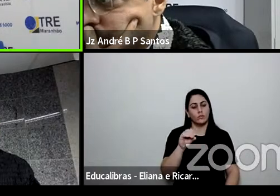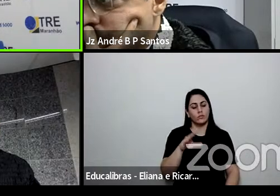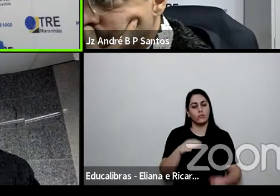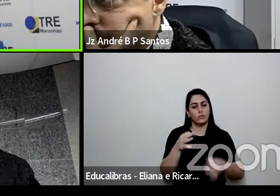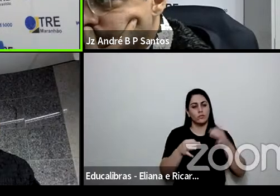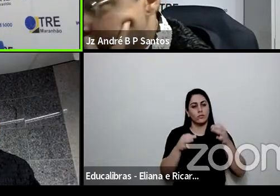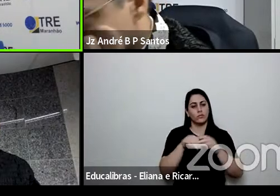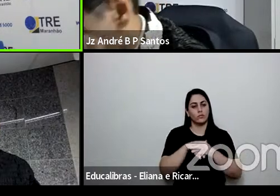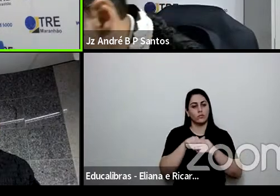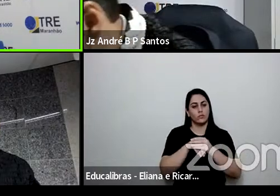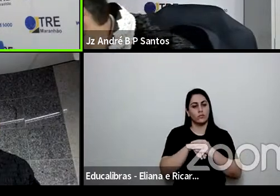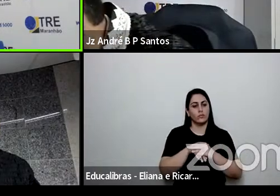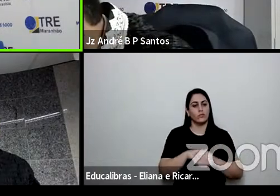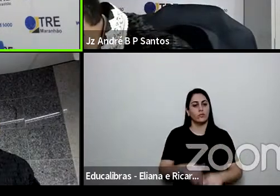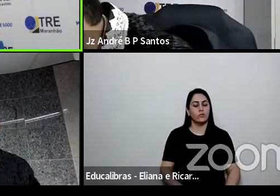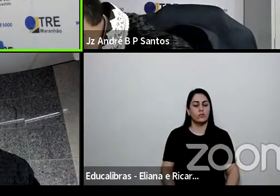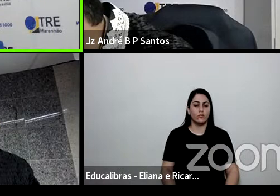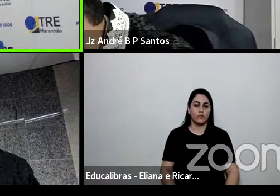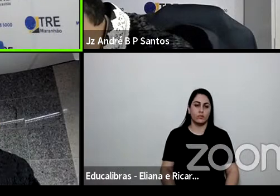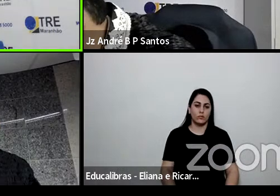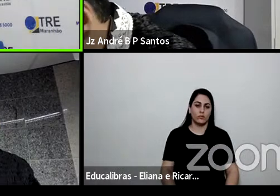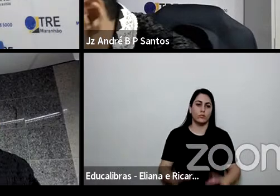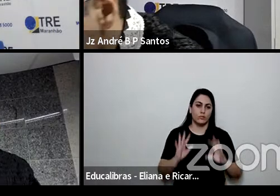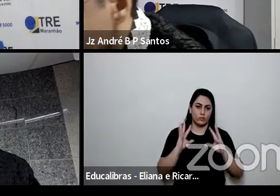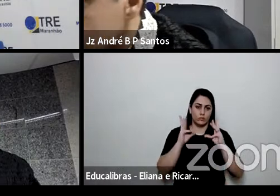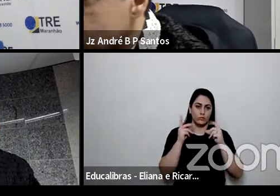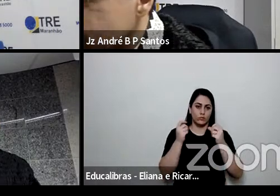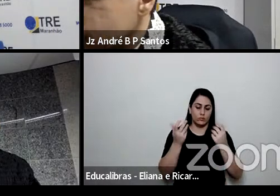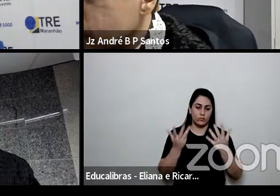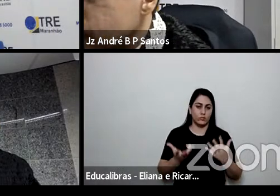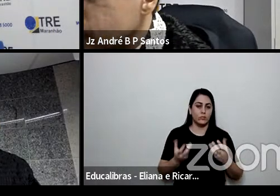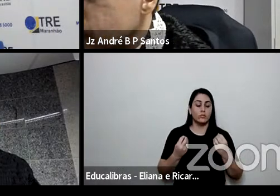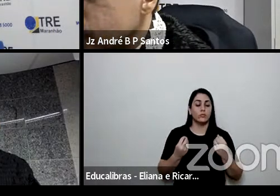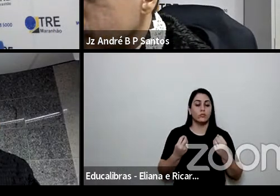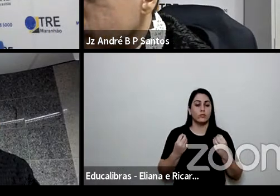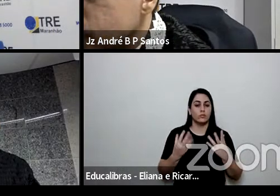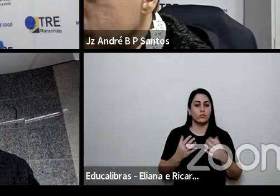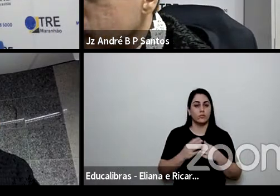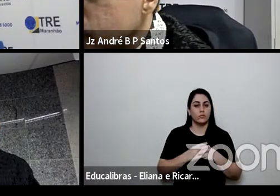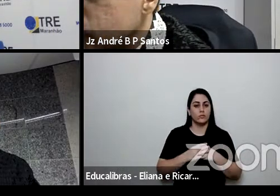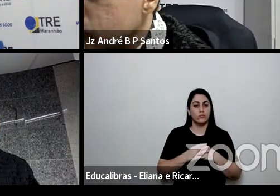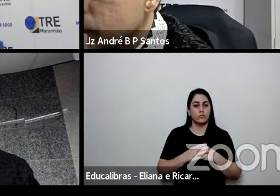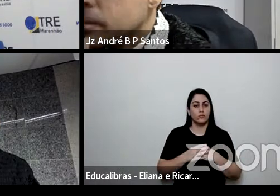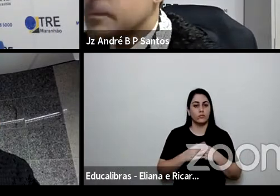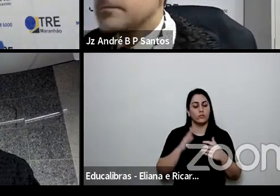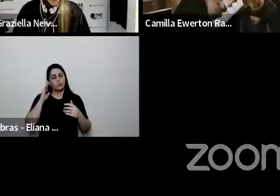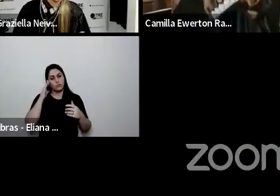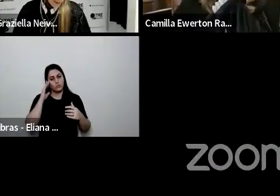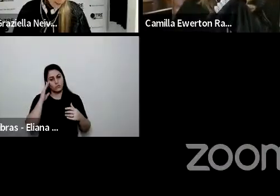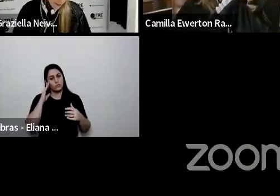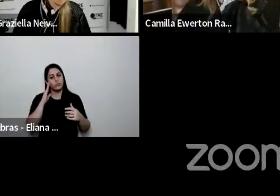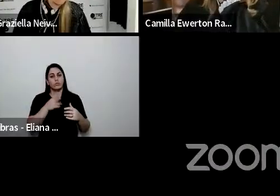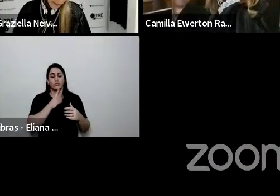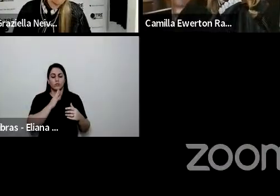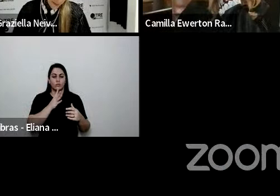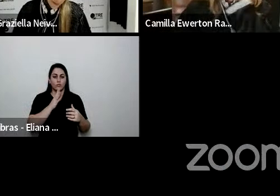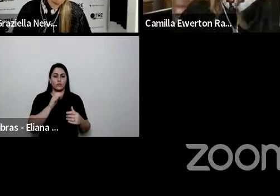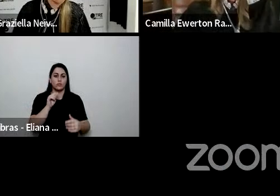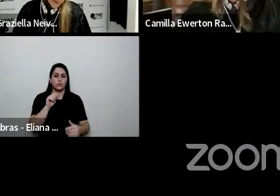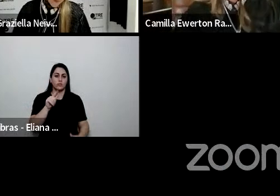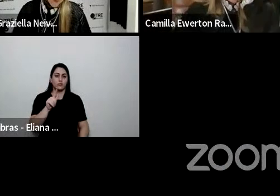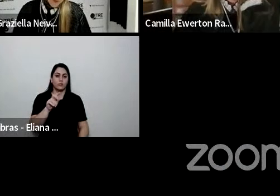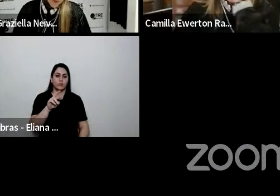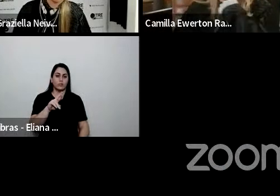eleitoral culto disse tudo isso para dizer o seguinte que em que Pese a entender cabelo o conhecimento do agravo de instrumento